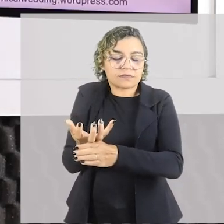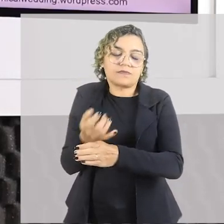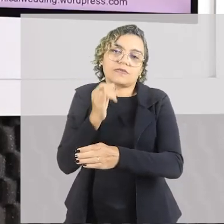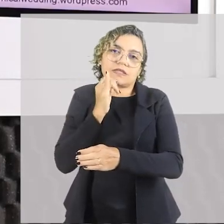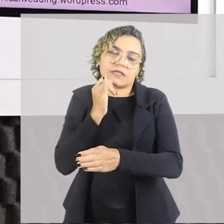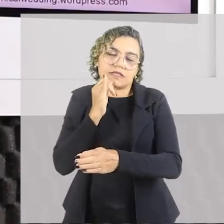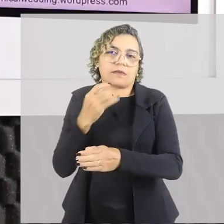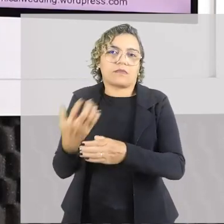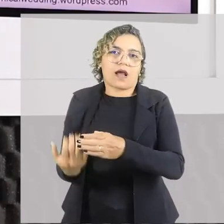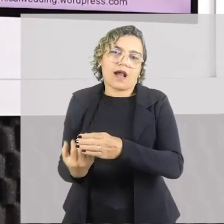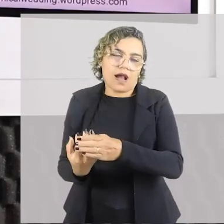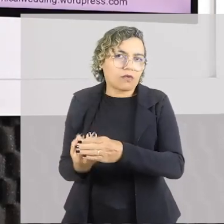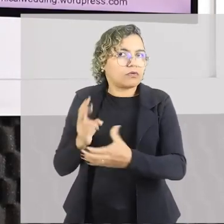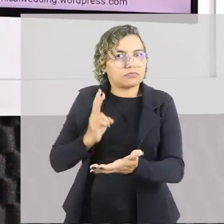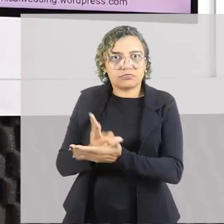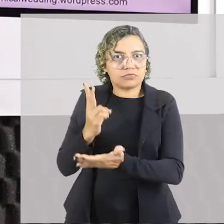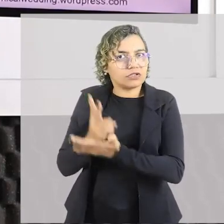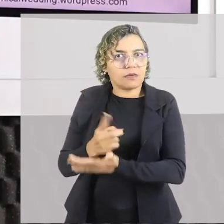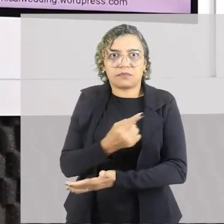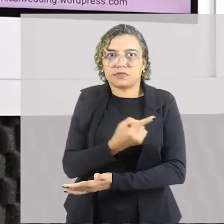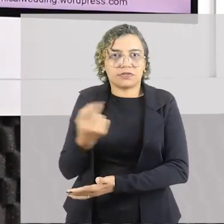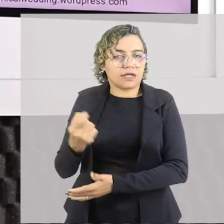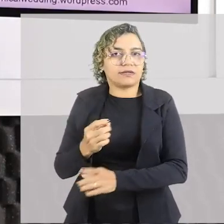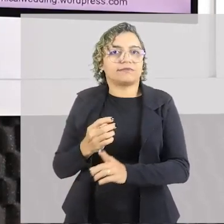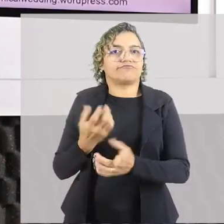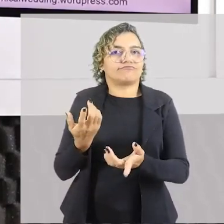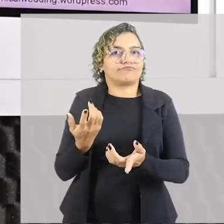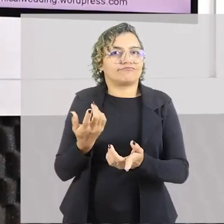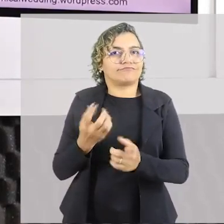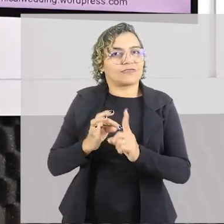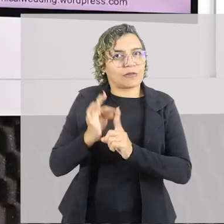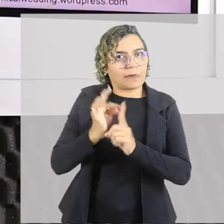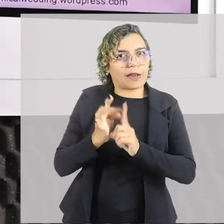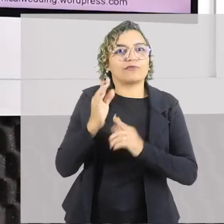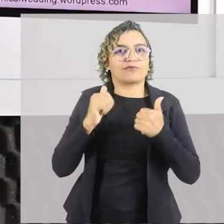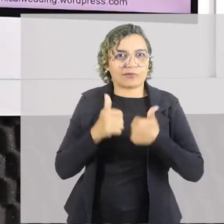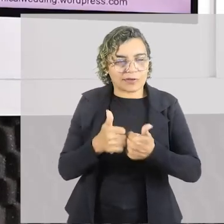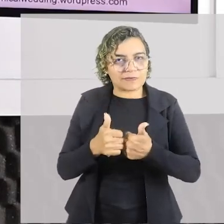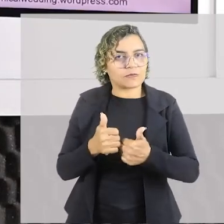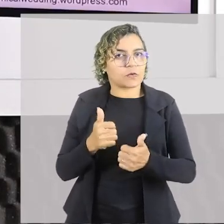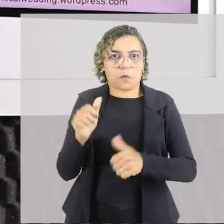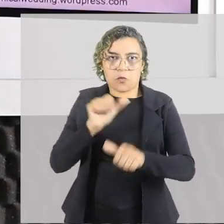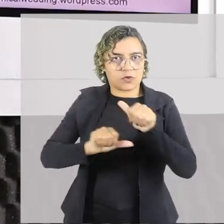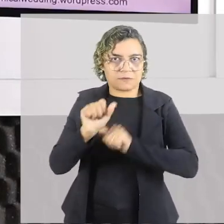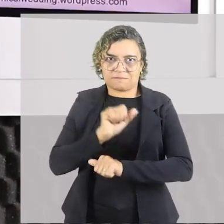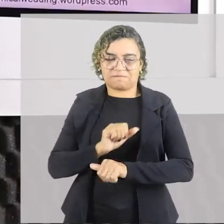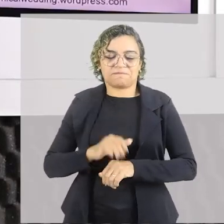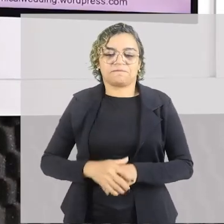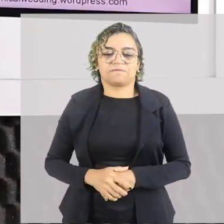chegou aqui, eu não fico mais quente do que isso. Tá bom, gente? Então depois que ferve, a temperatura não muda mais.